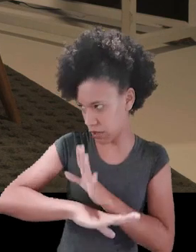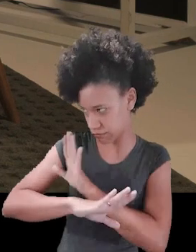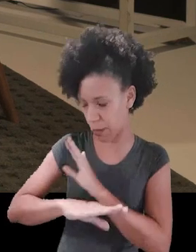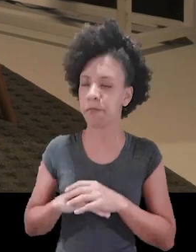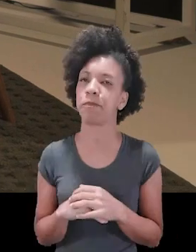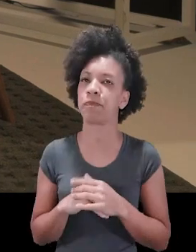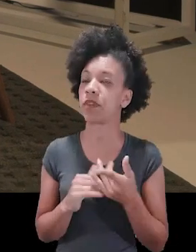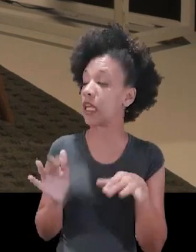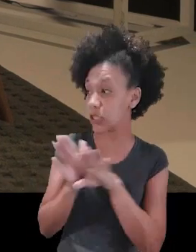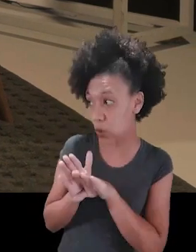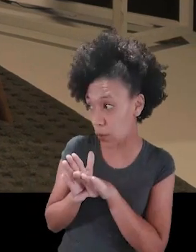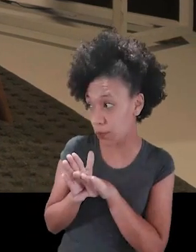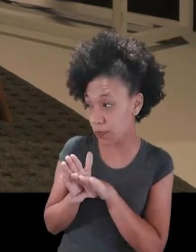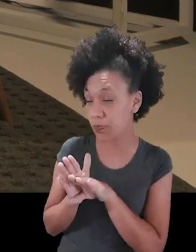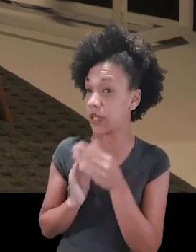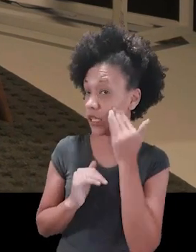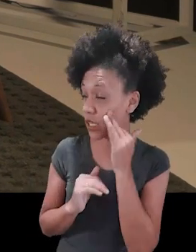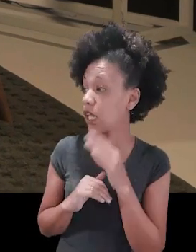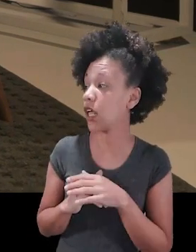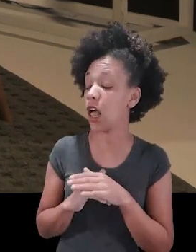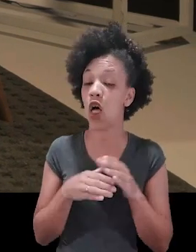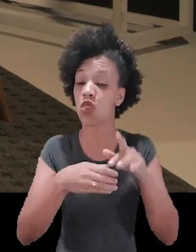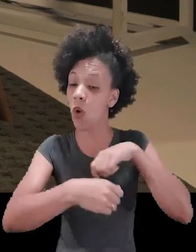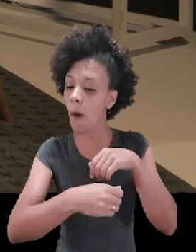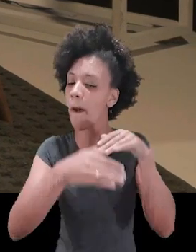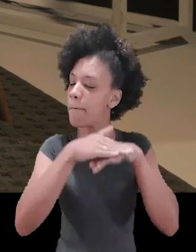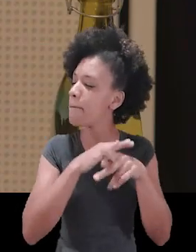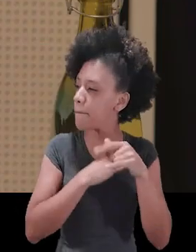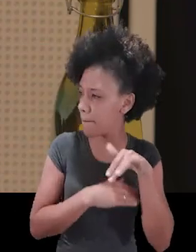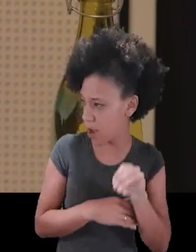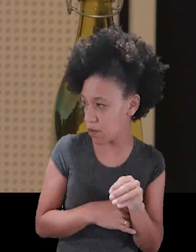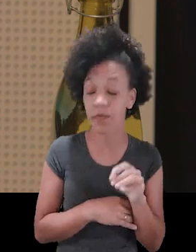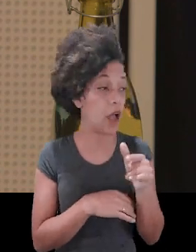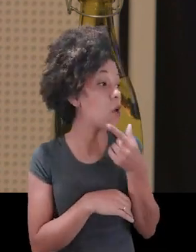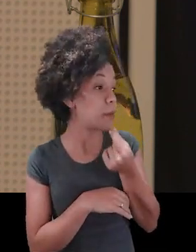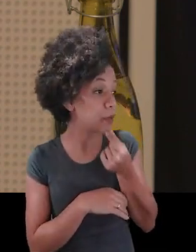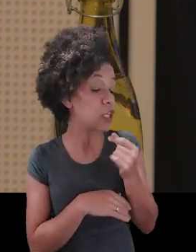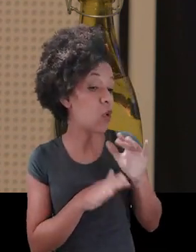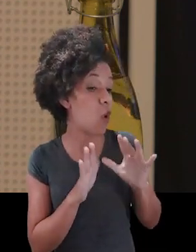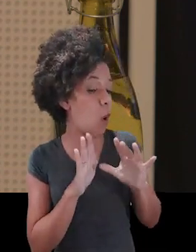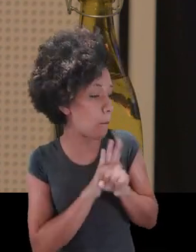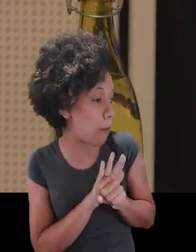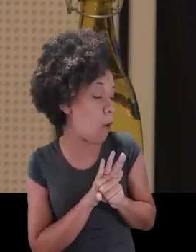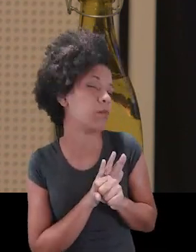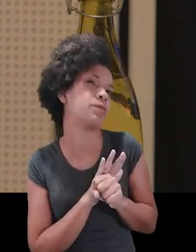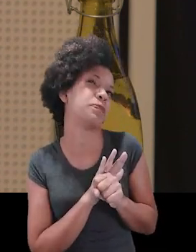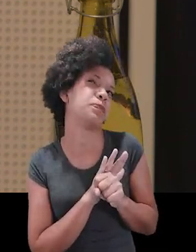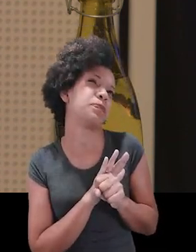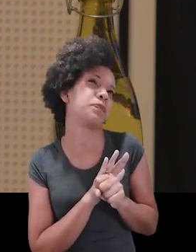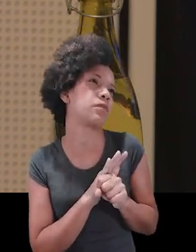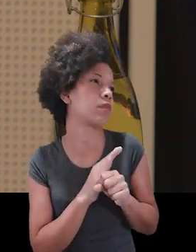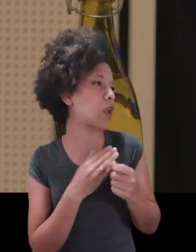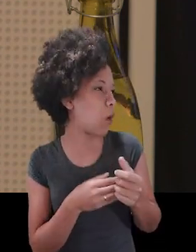você entrou você eu que estava na rua do Paiol a a esse moleque aí ele roubou ele roubou